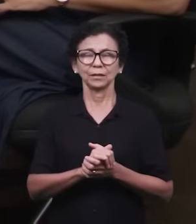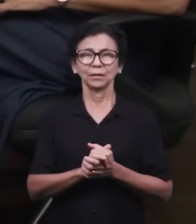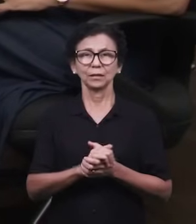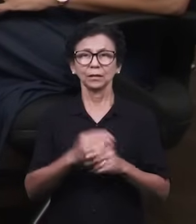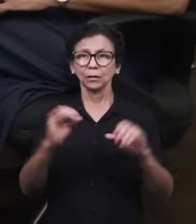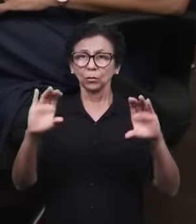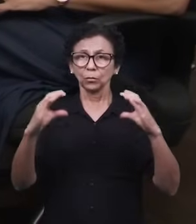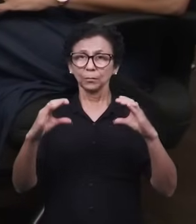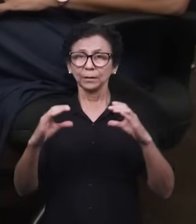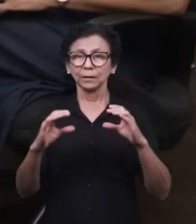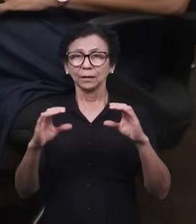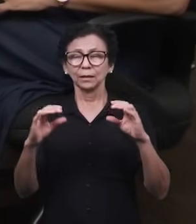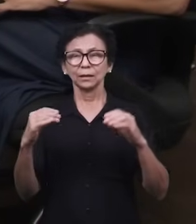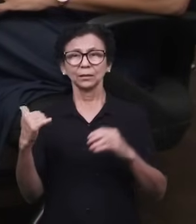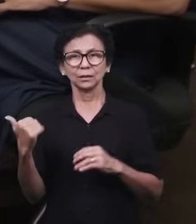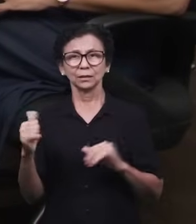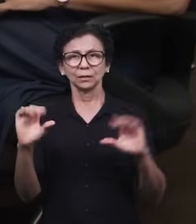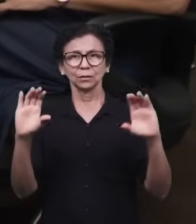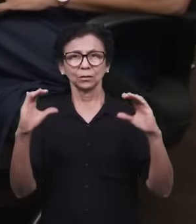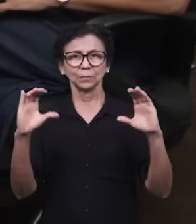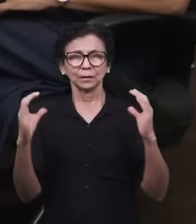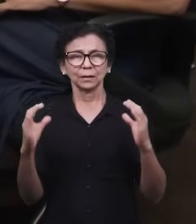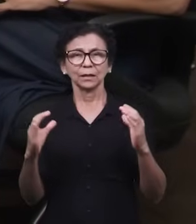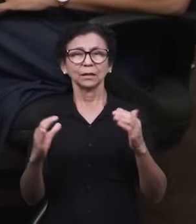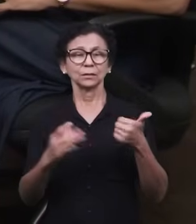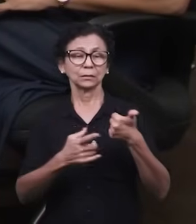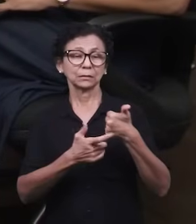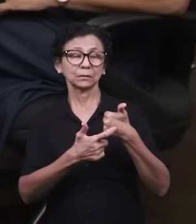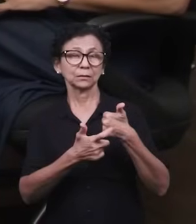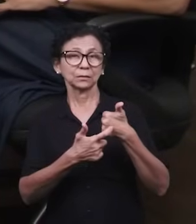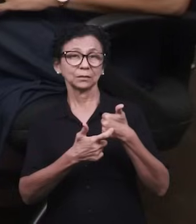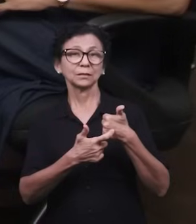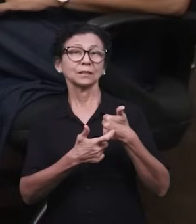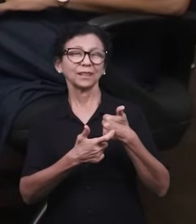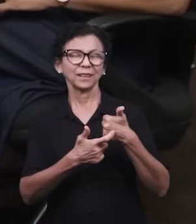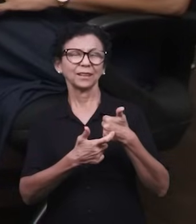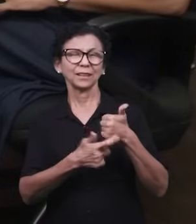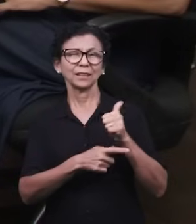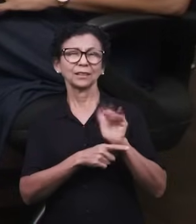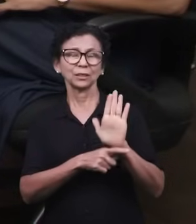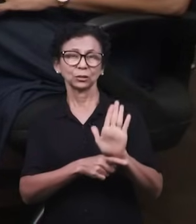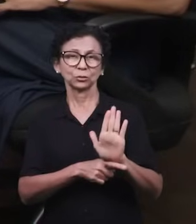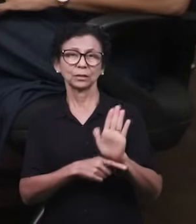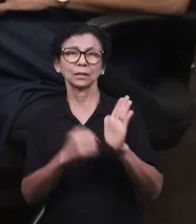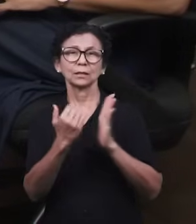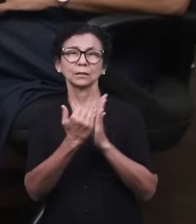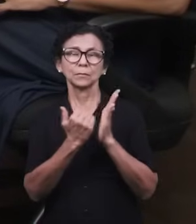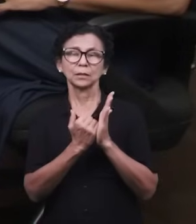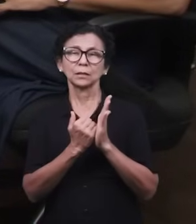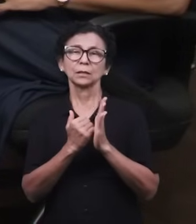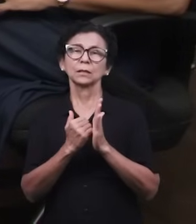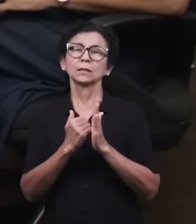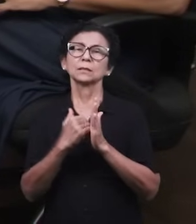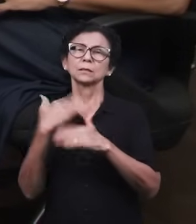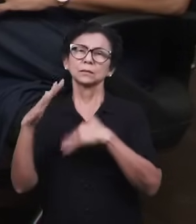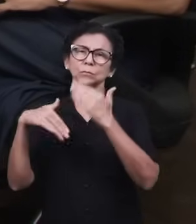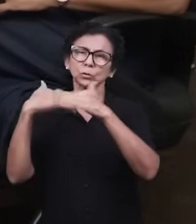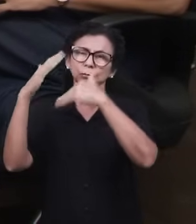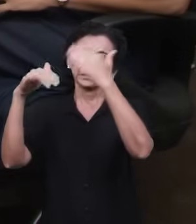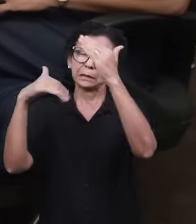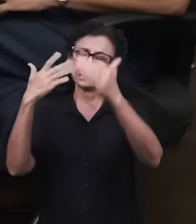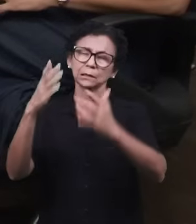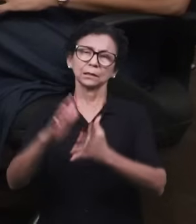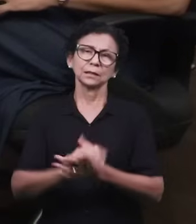compartilhar, você deixa o seu comentário aqui, deixa um joinha para você nos ajudar a fazer com que esse programa tome